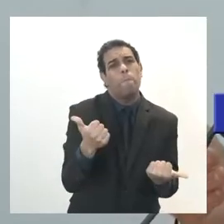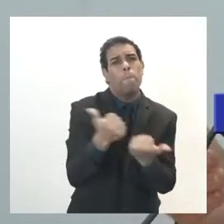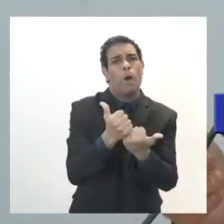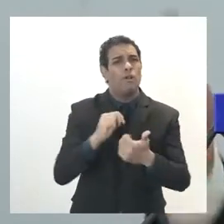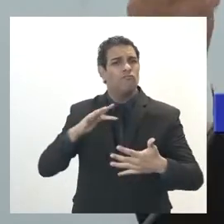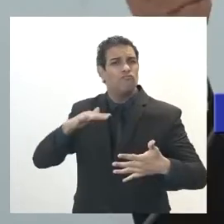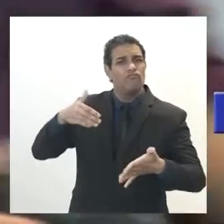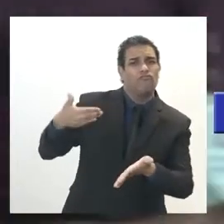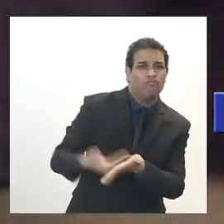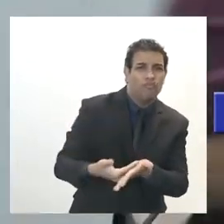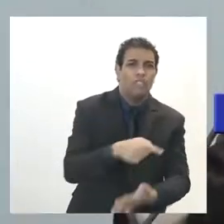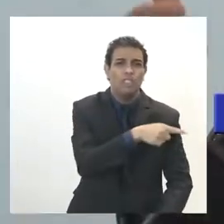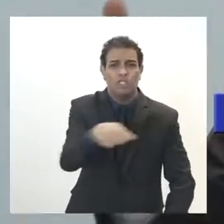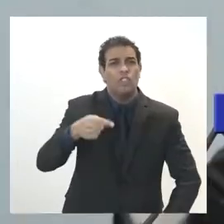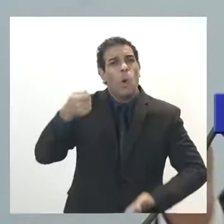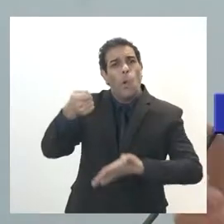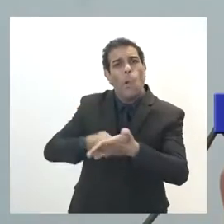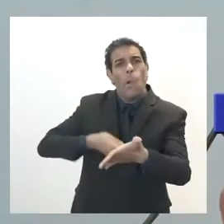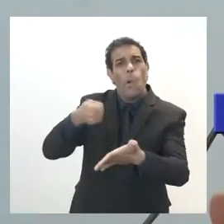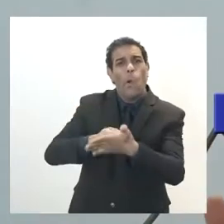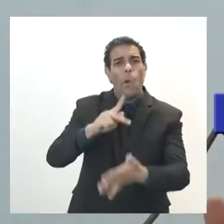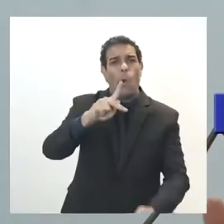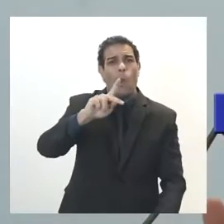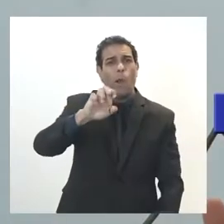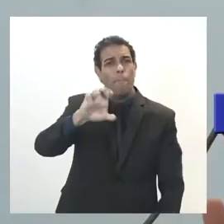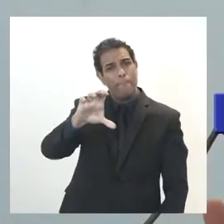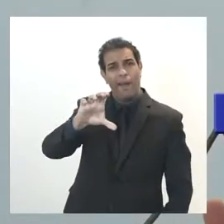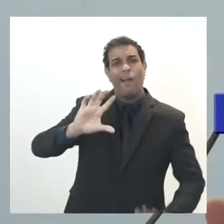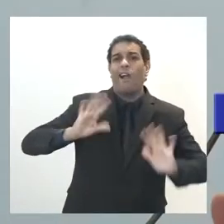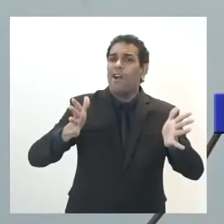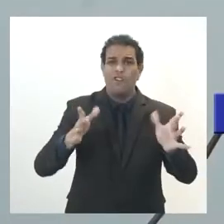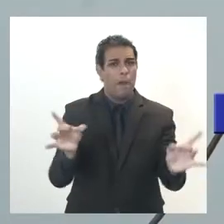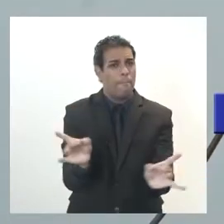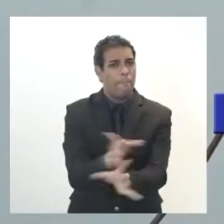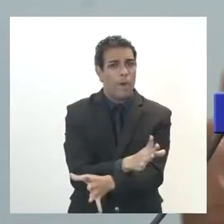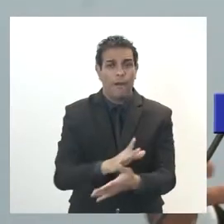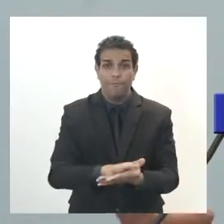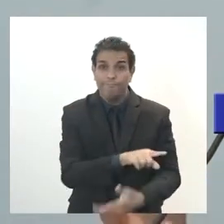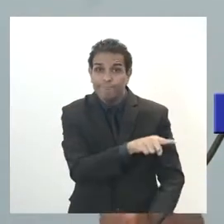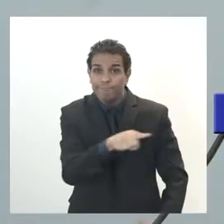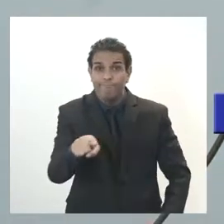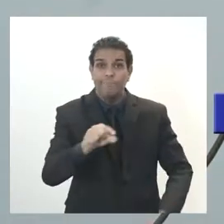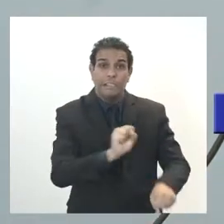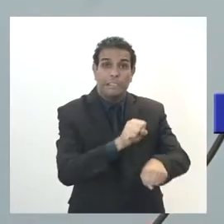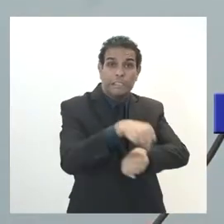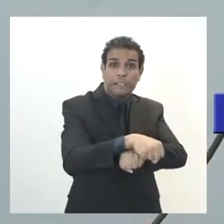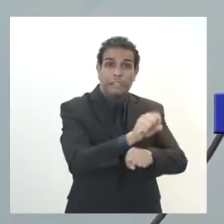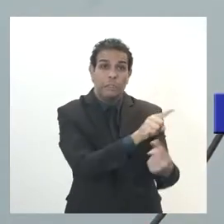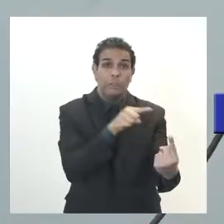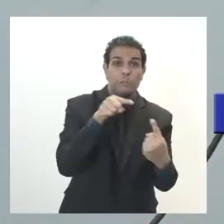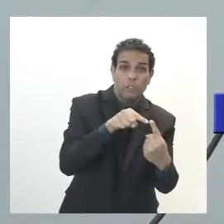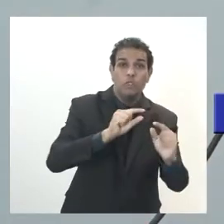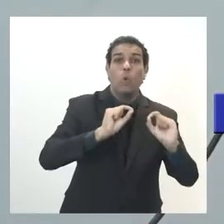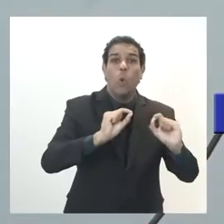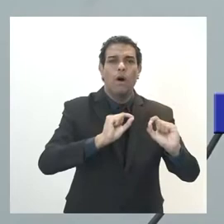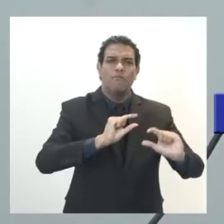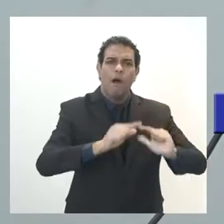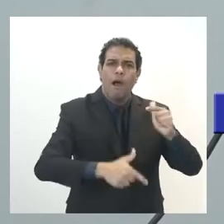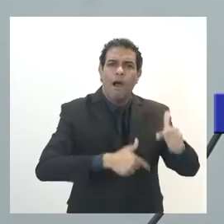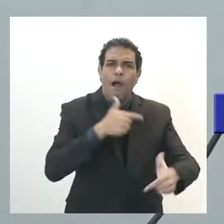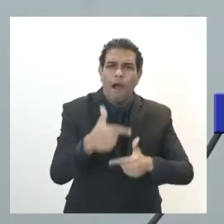aqueles que defendem a técnica os seminários vão se transformando